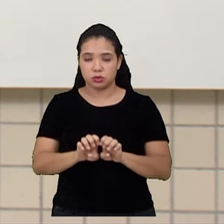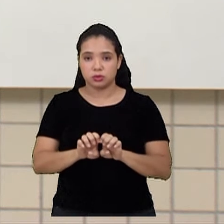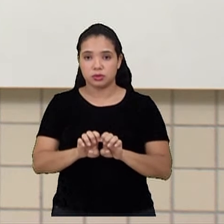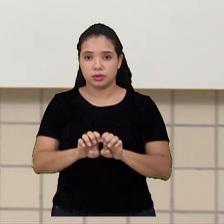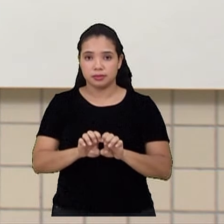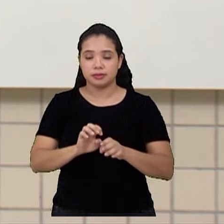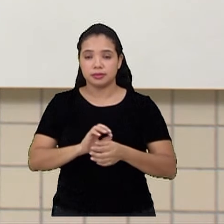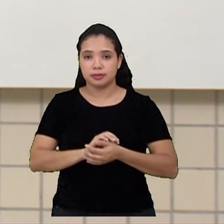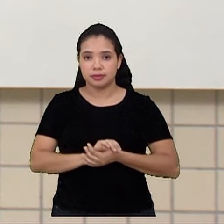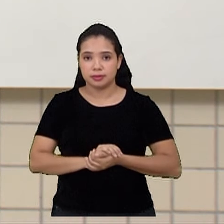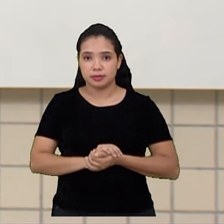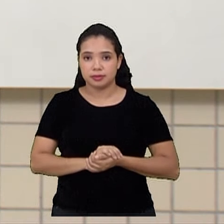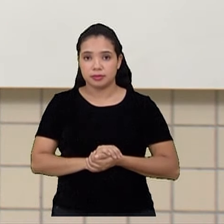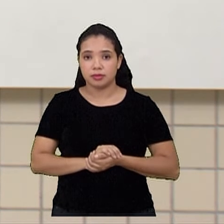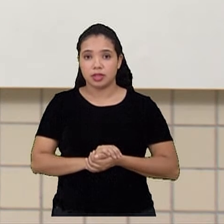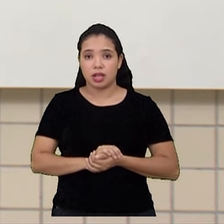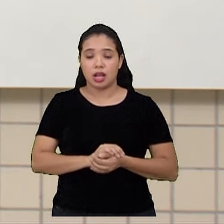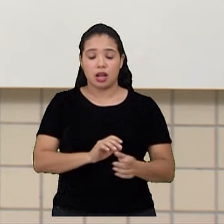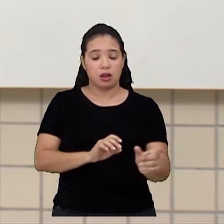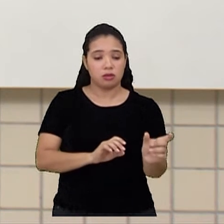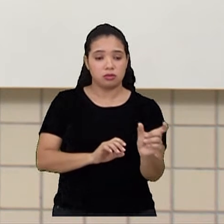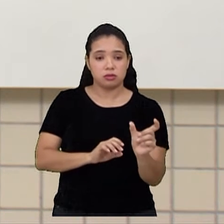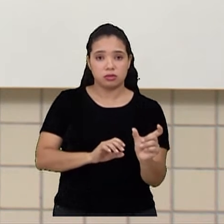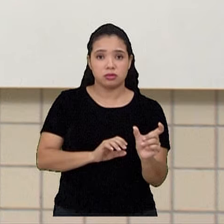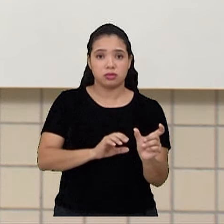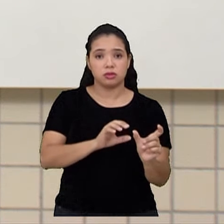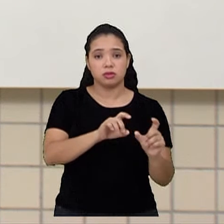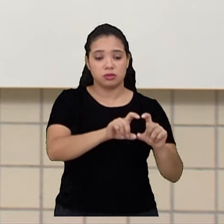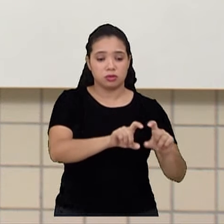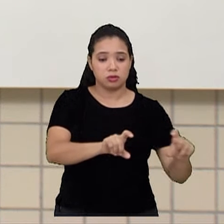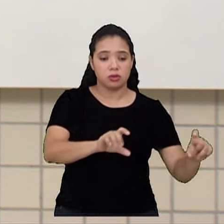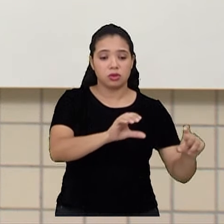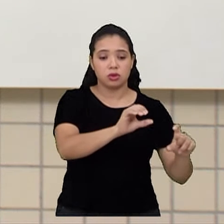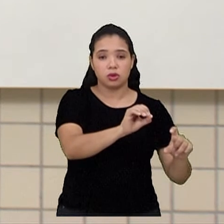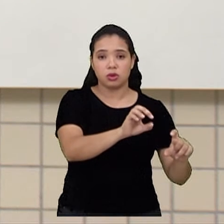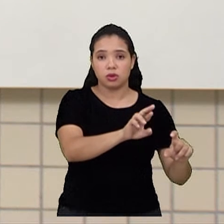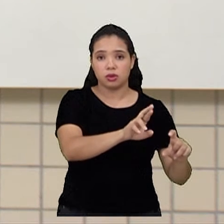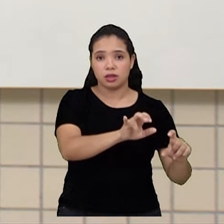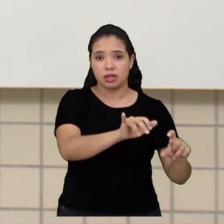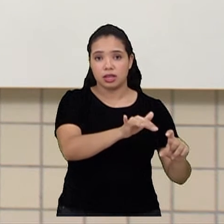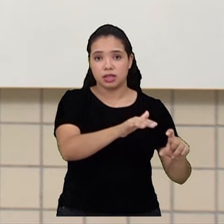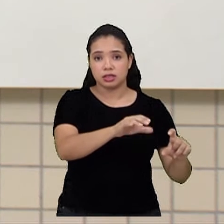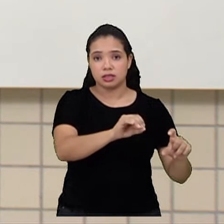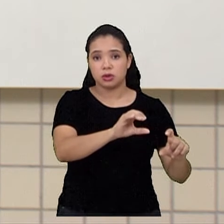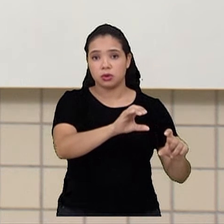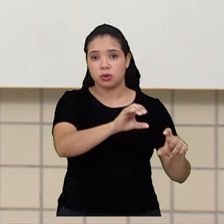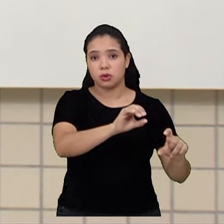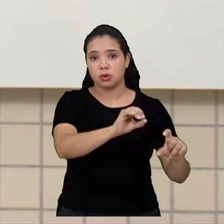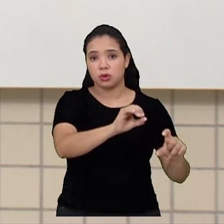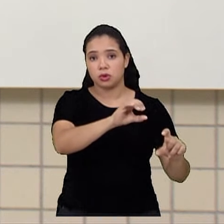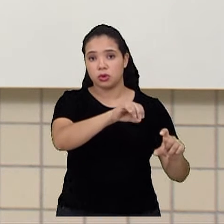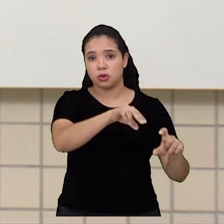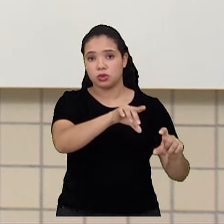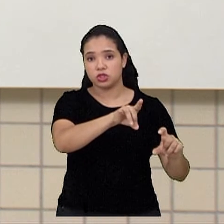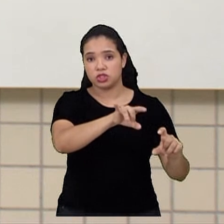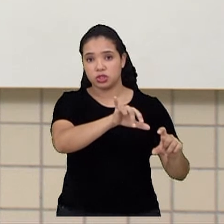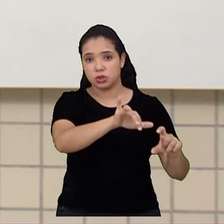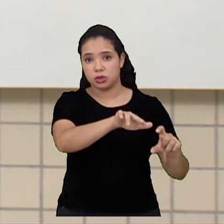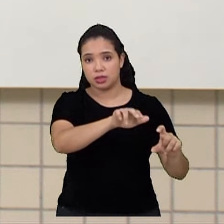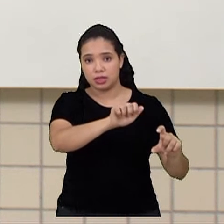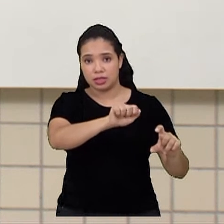nós separamos a oração condicional e a oração principal, ou a dependent